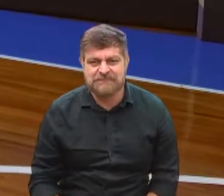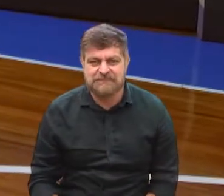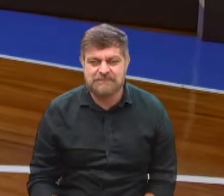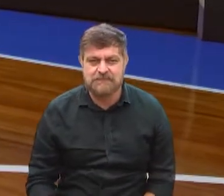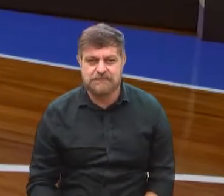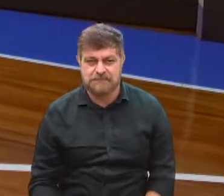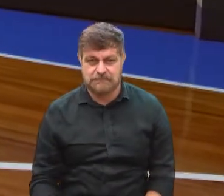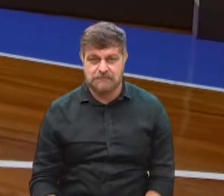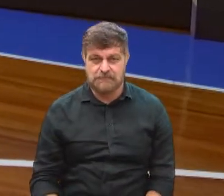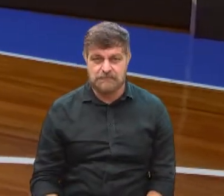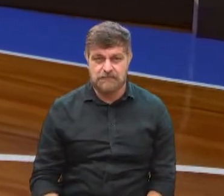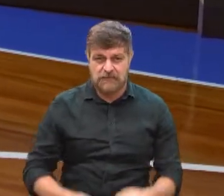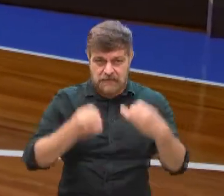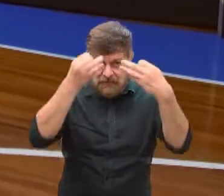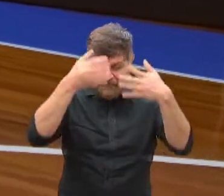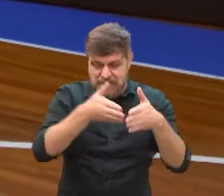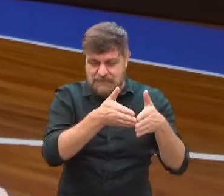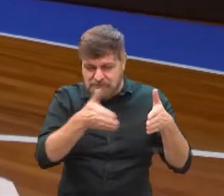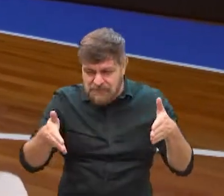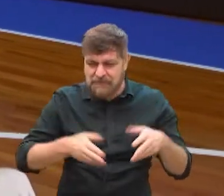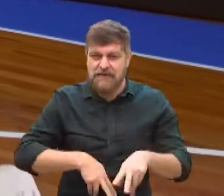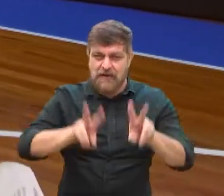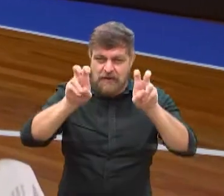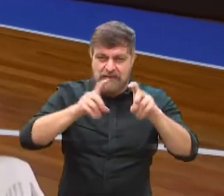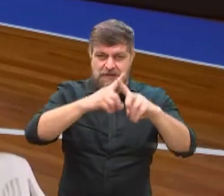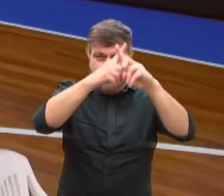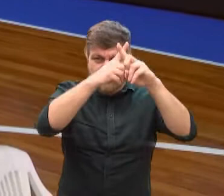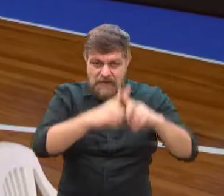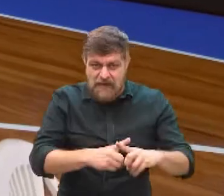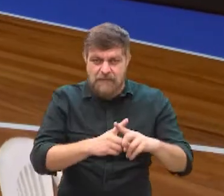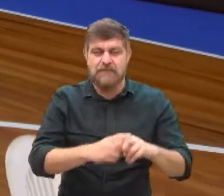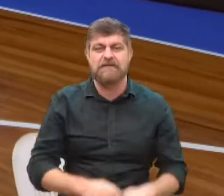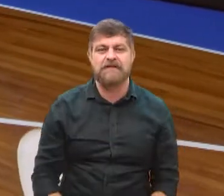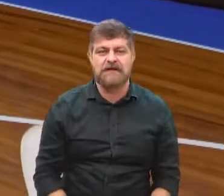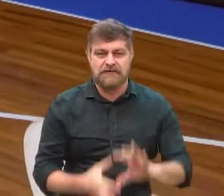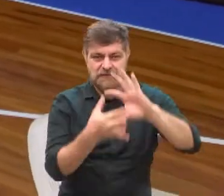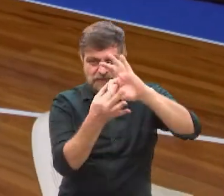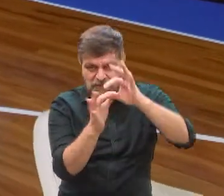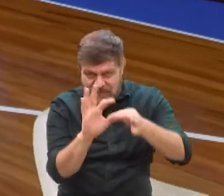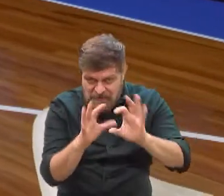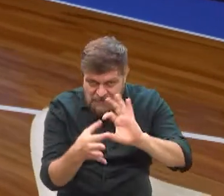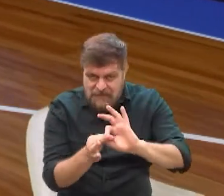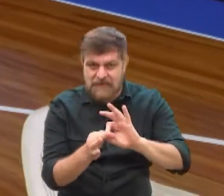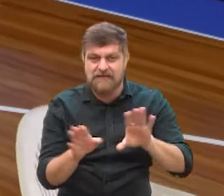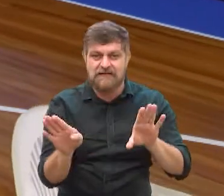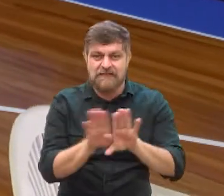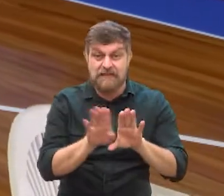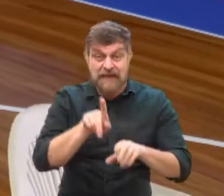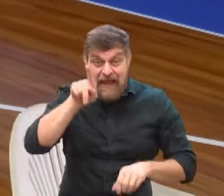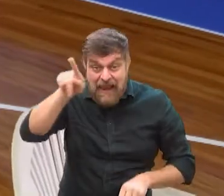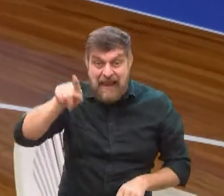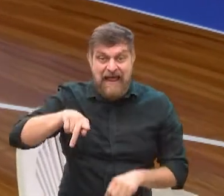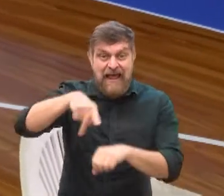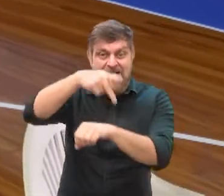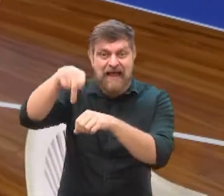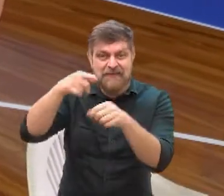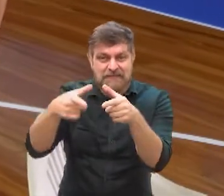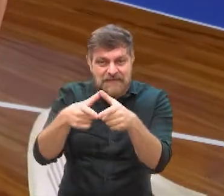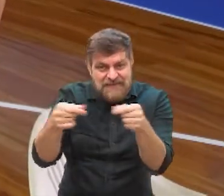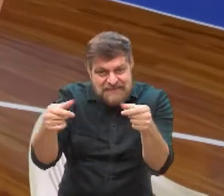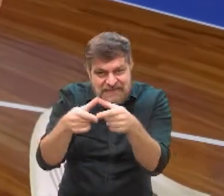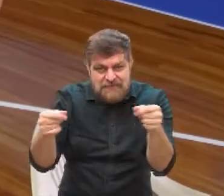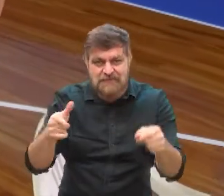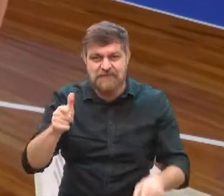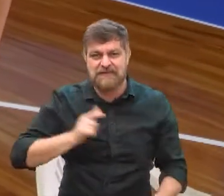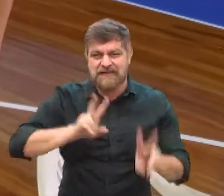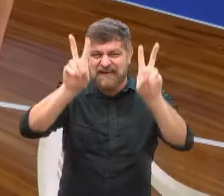pré-olímpico. E a gente vai falar muito sobre a seleção brasileira, sobre esse pré-olímpico, sobre os Jogos de Tóquio, né? Mas a gente tem